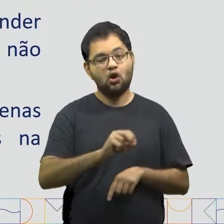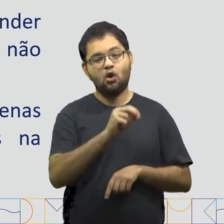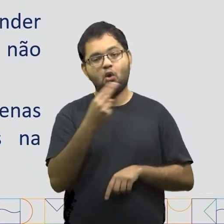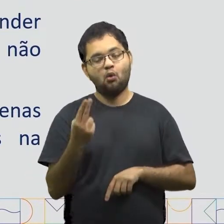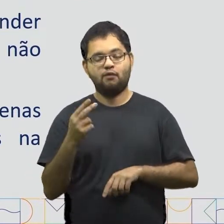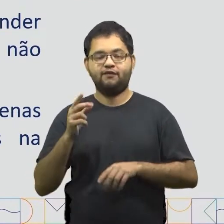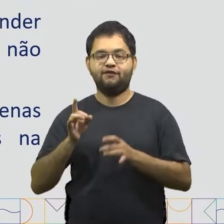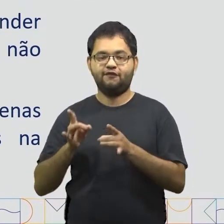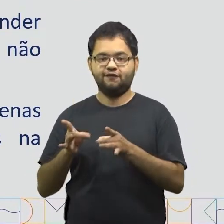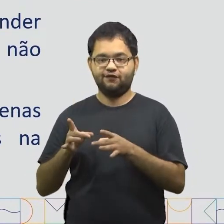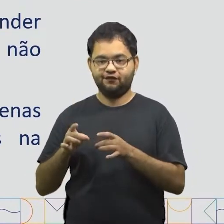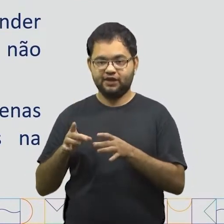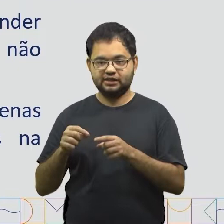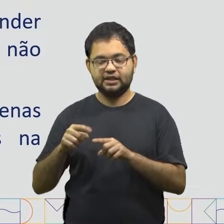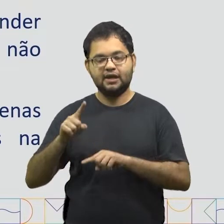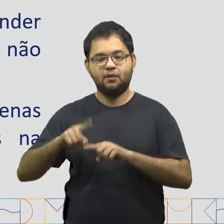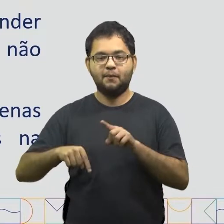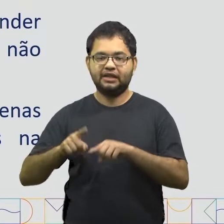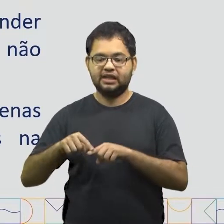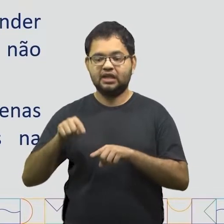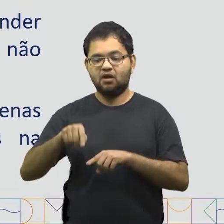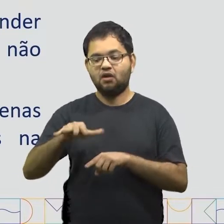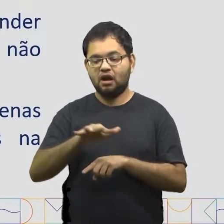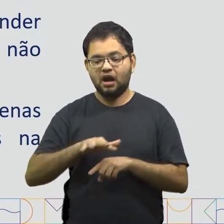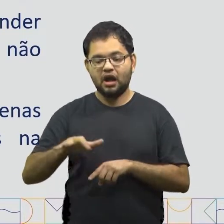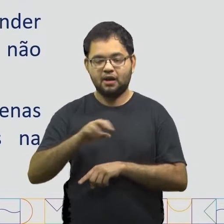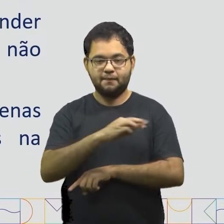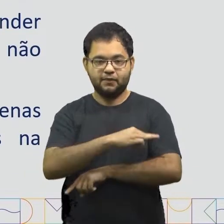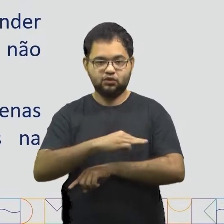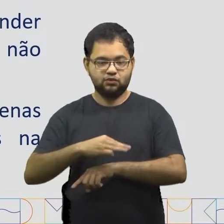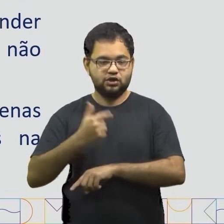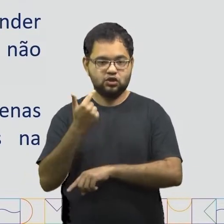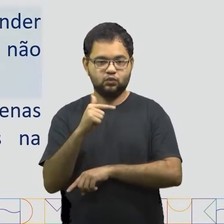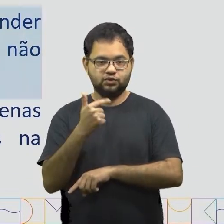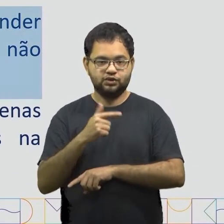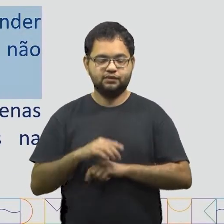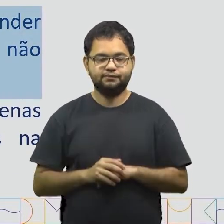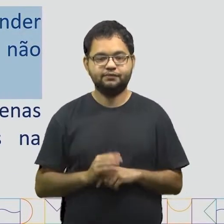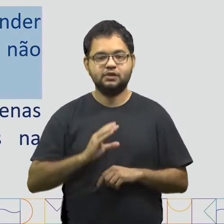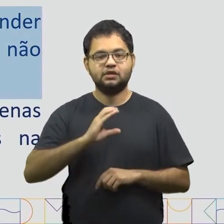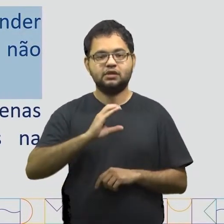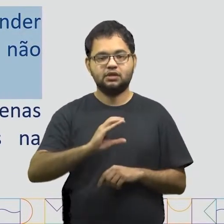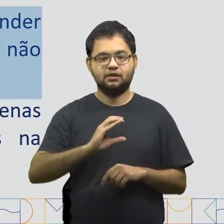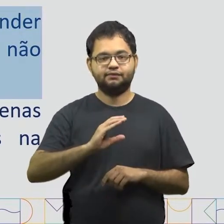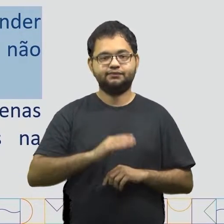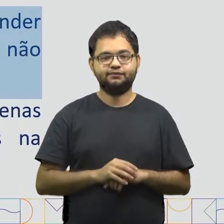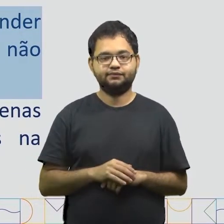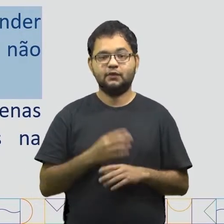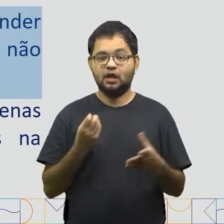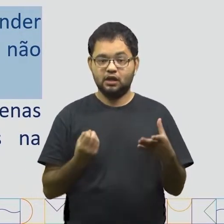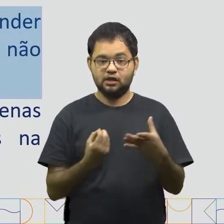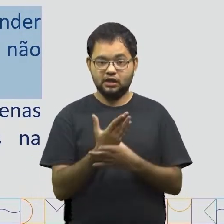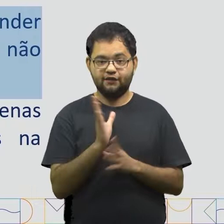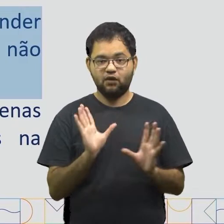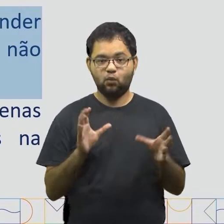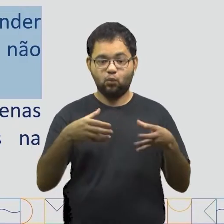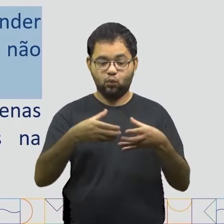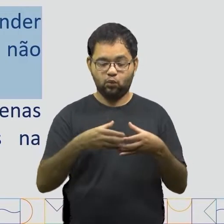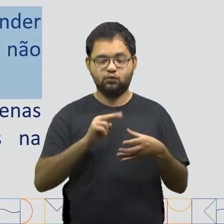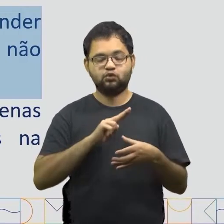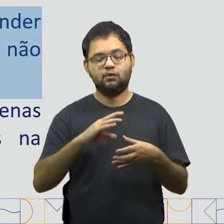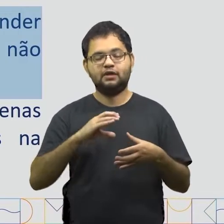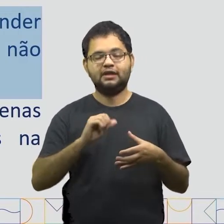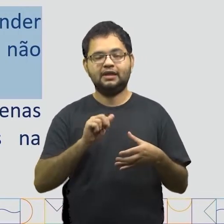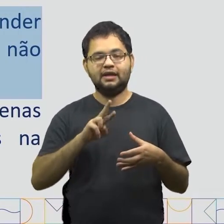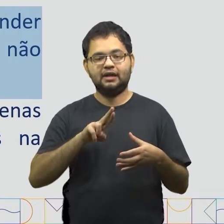para vender matérias-primas que não eram encontradas na Mesopotâmia alternativas e eles formavam